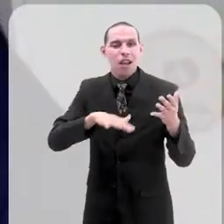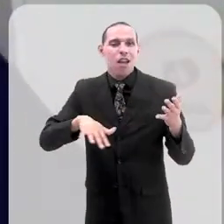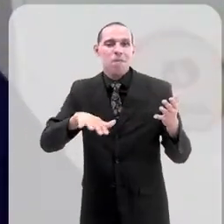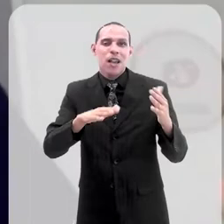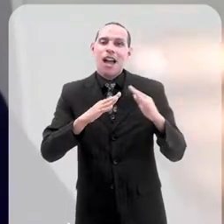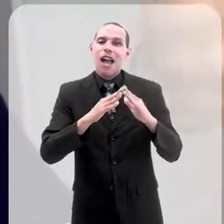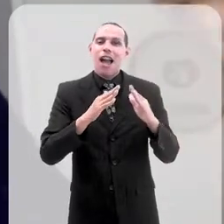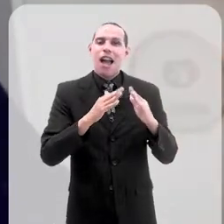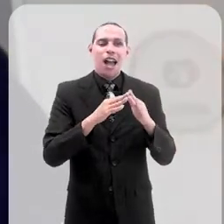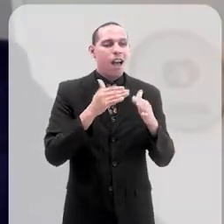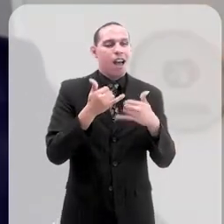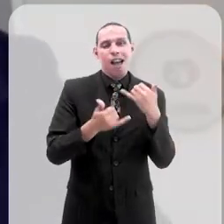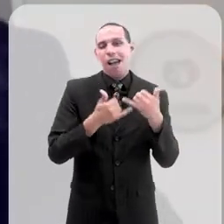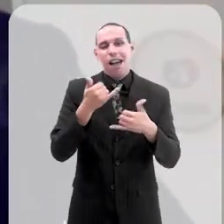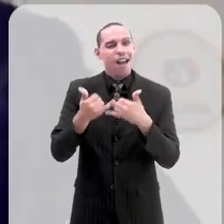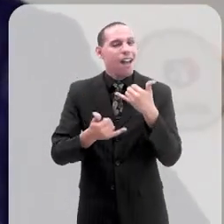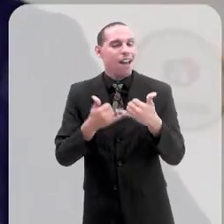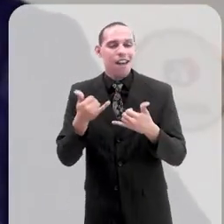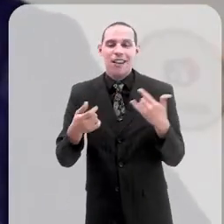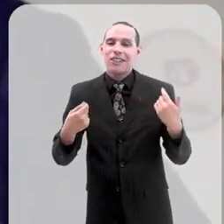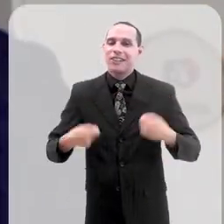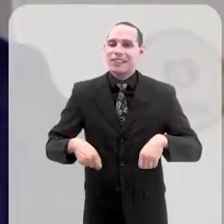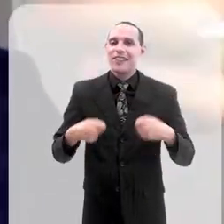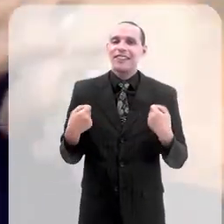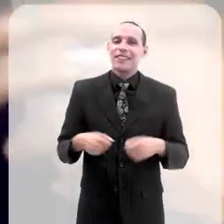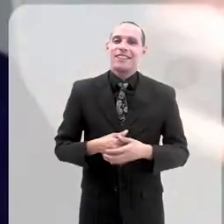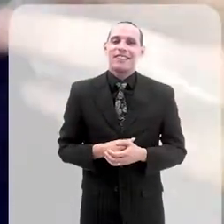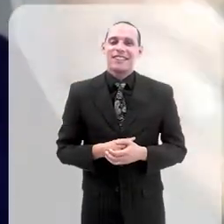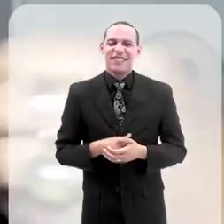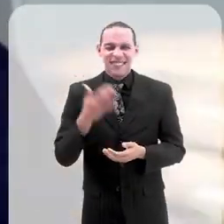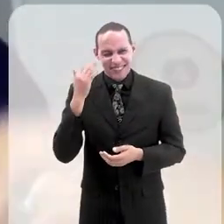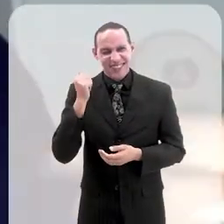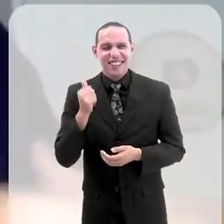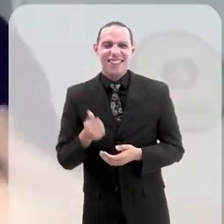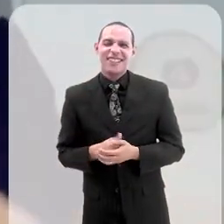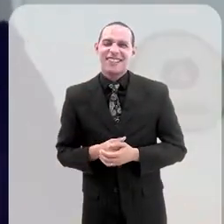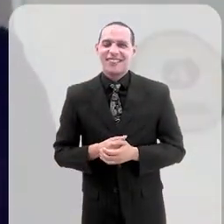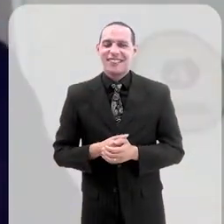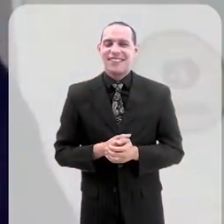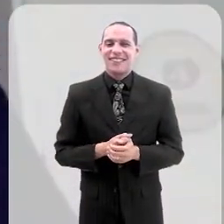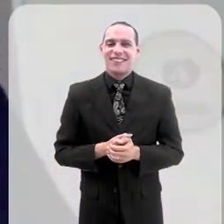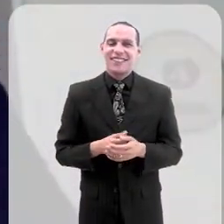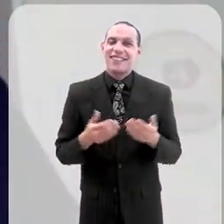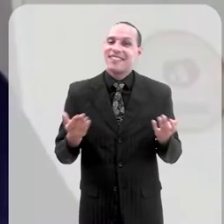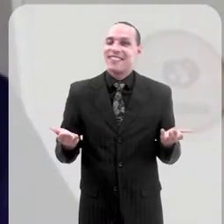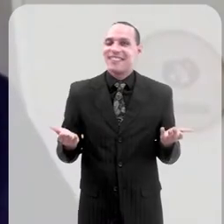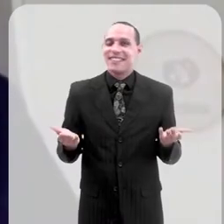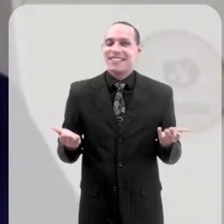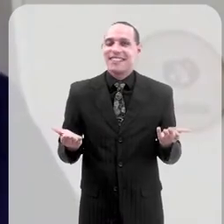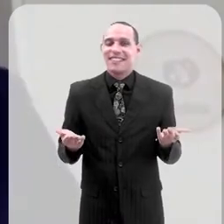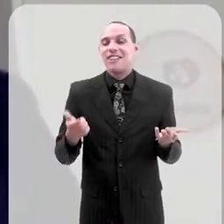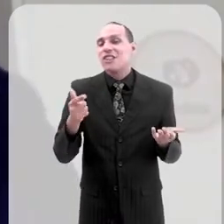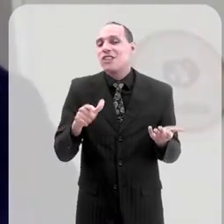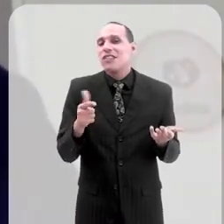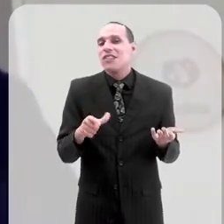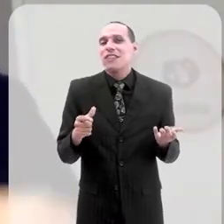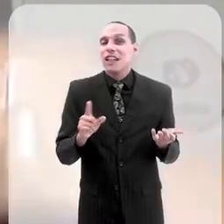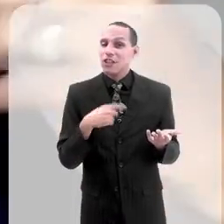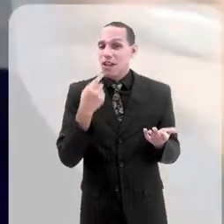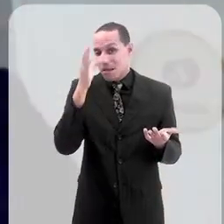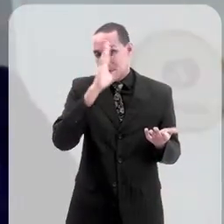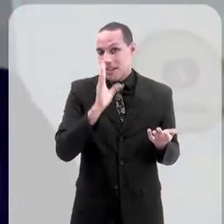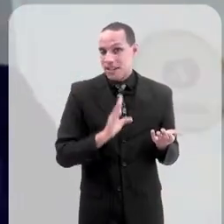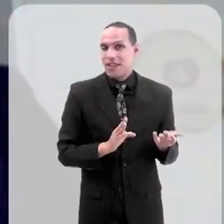tem que ser divertido, o ensino tem que ser, sabe, tudo aquilo que a gente tem no nosso, principalmente nós brasileiros, nós